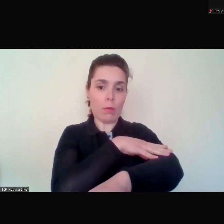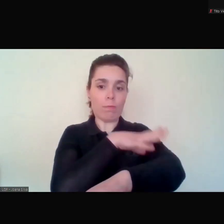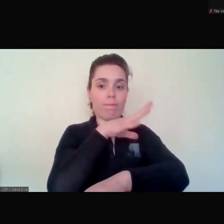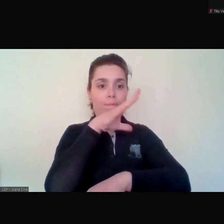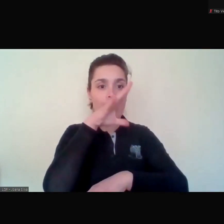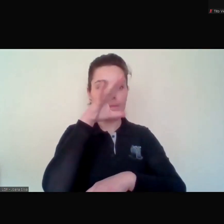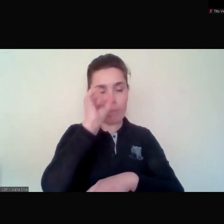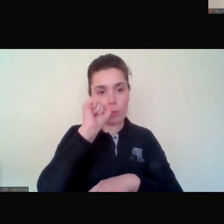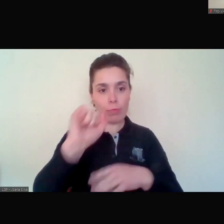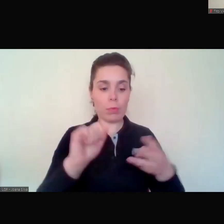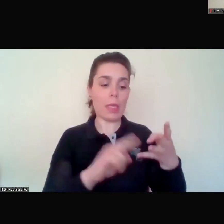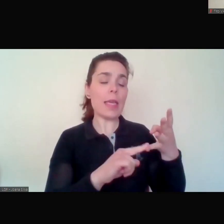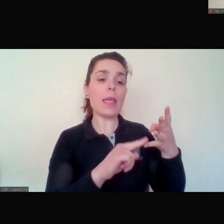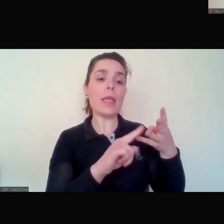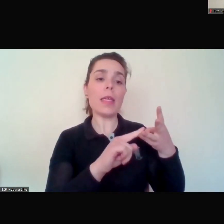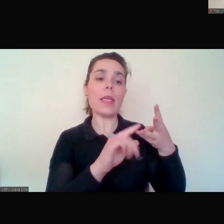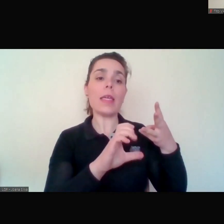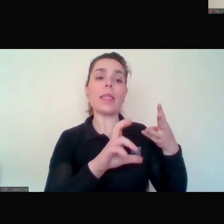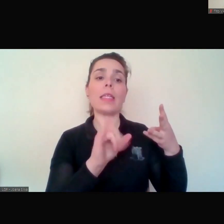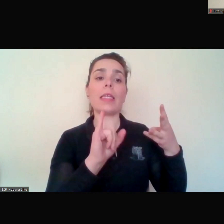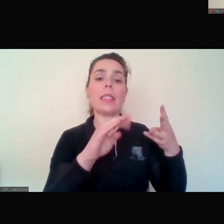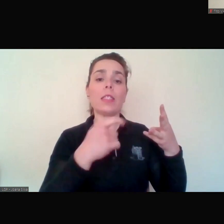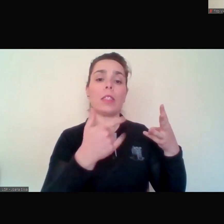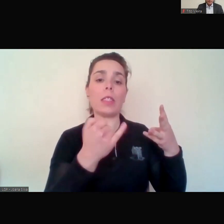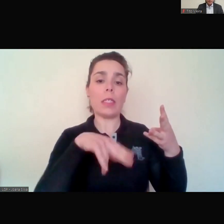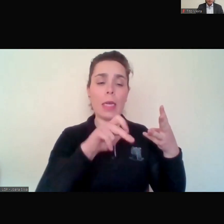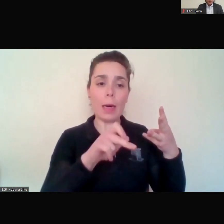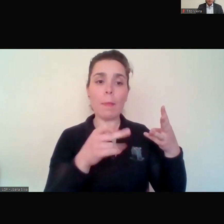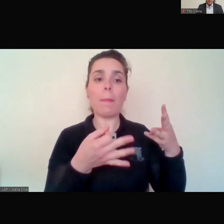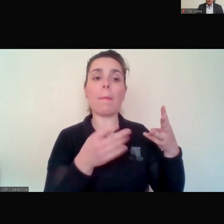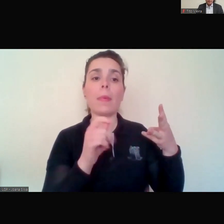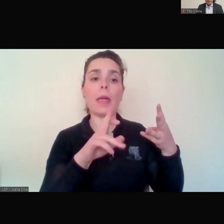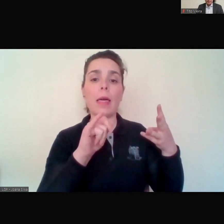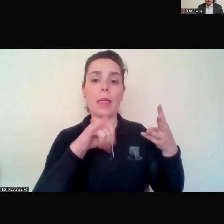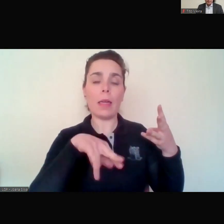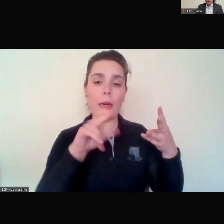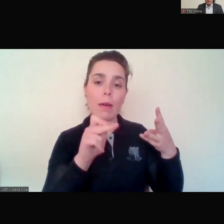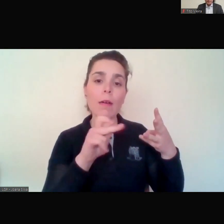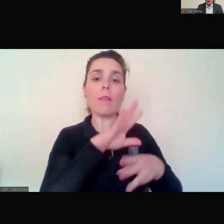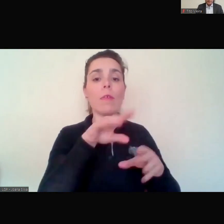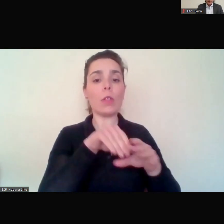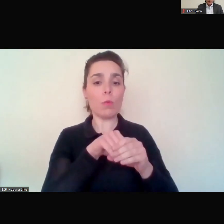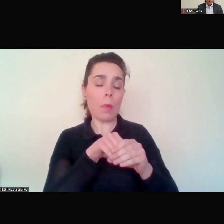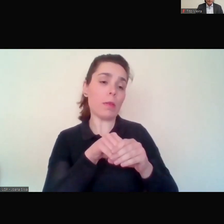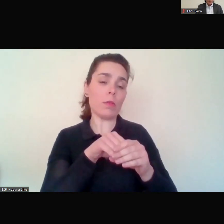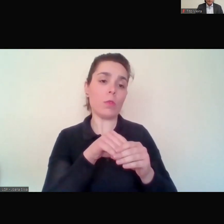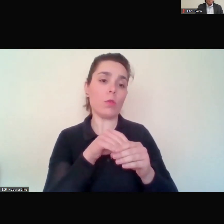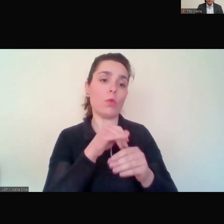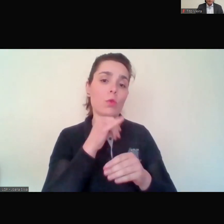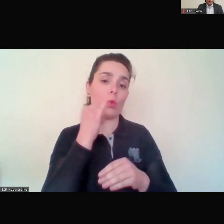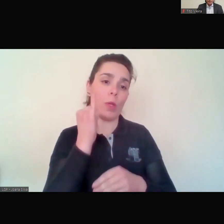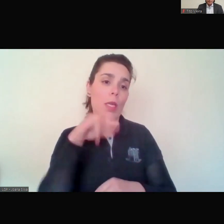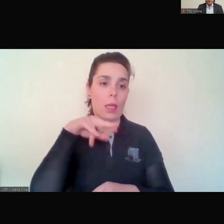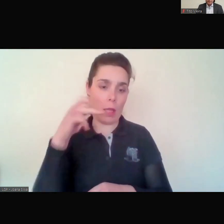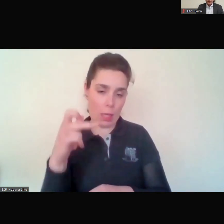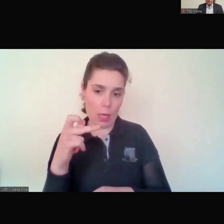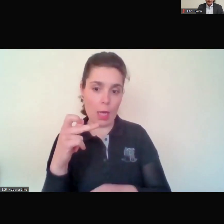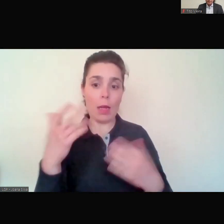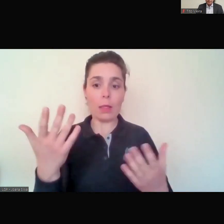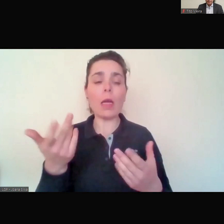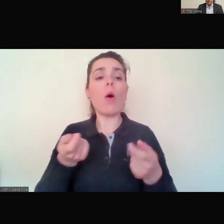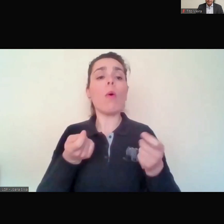Cristina Pereira Nunes, responsável pela formação MOOC do INA. O debate será moderado pelo vogal do Conselho Diretivo